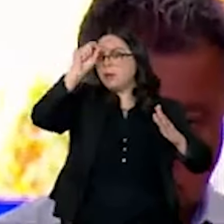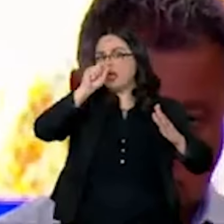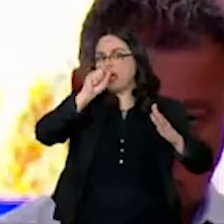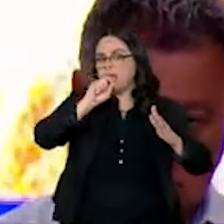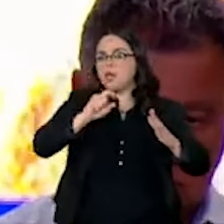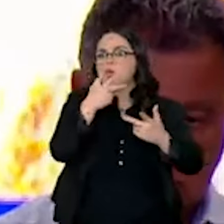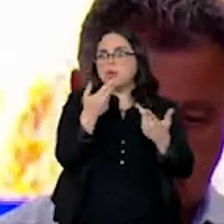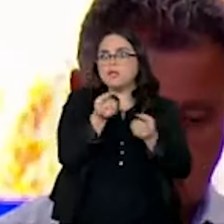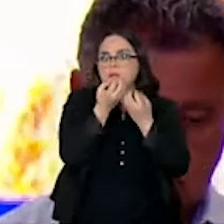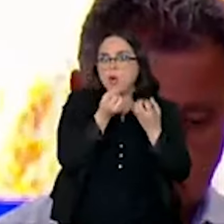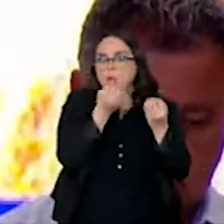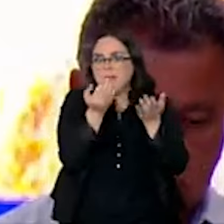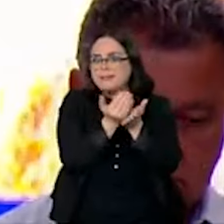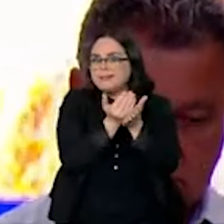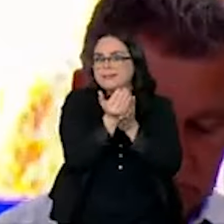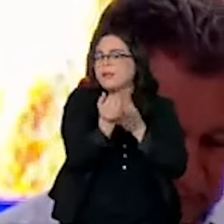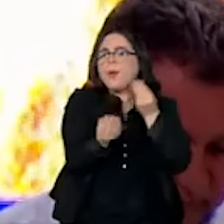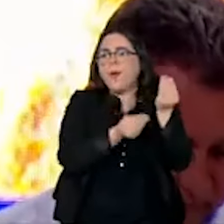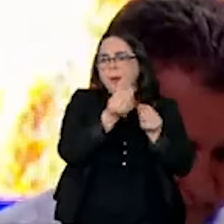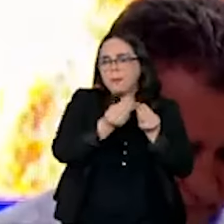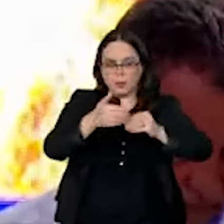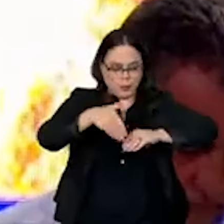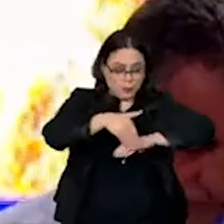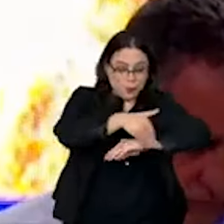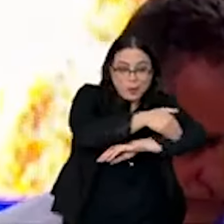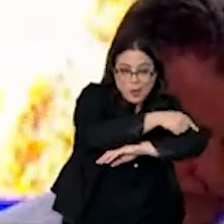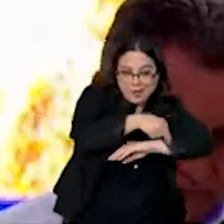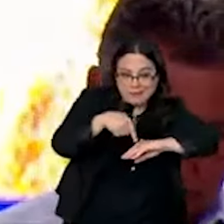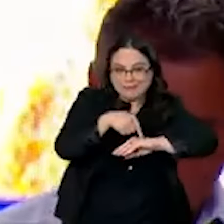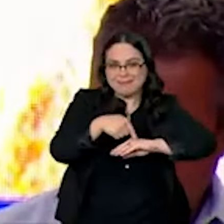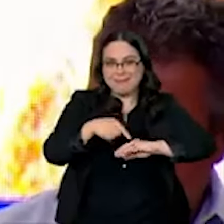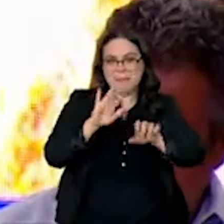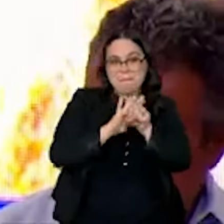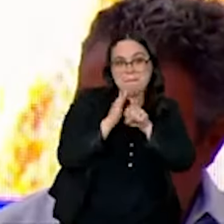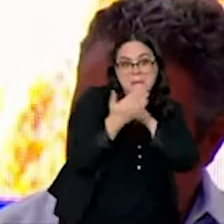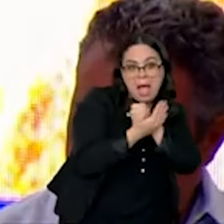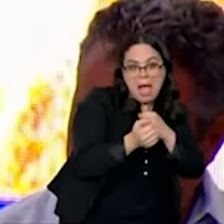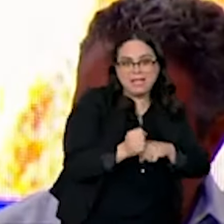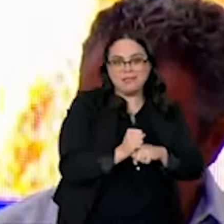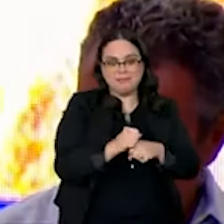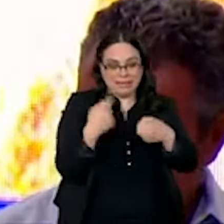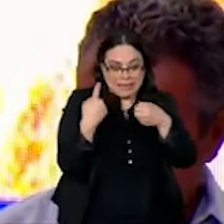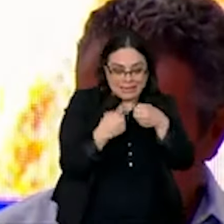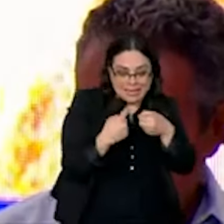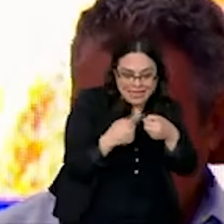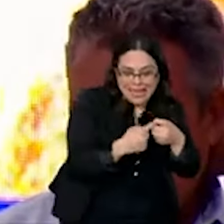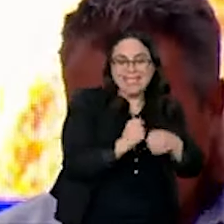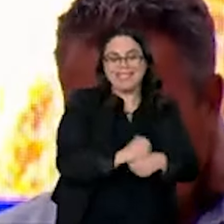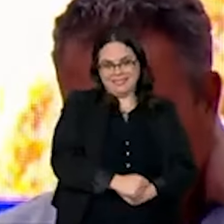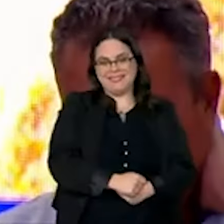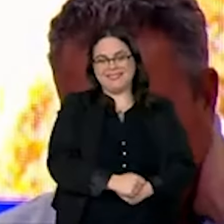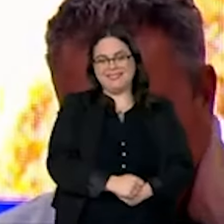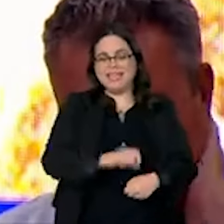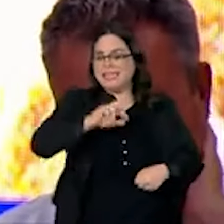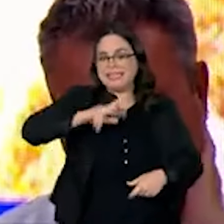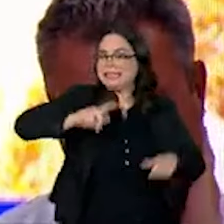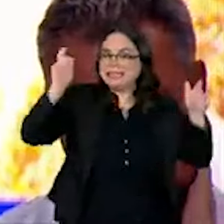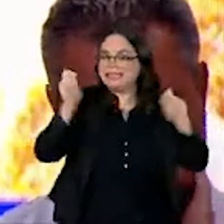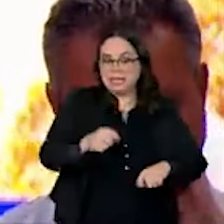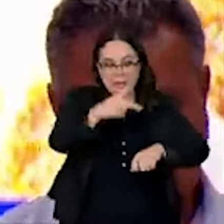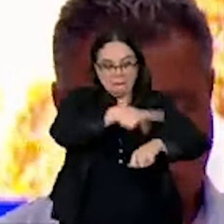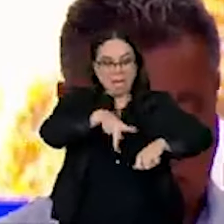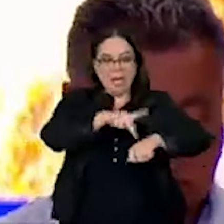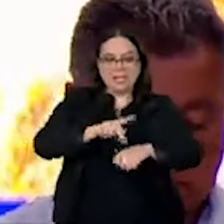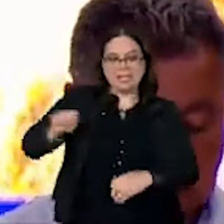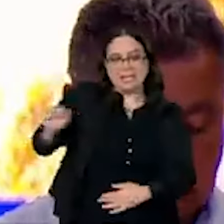os benefícios começam pela rua da gente, pela vila da gente, pela cidade da gente. Não é possível o país ser